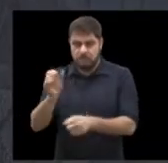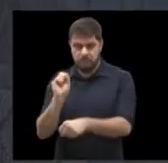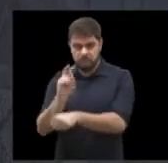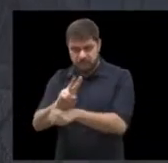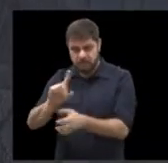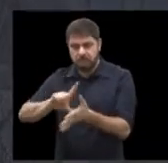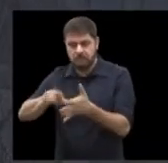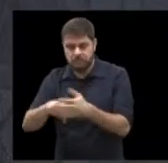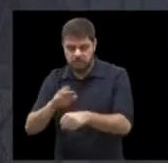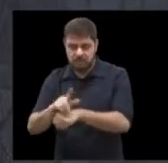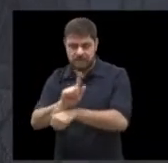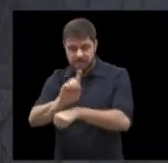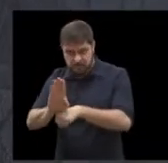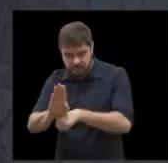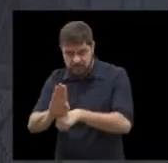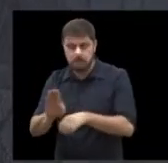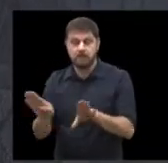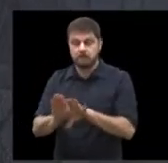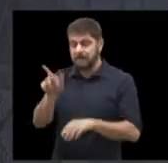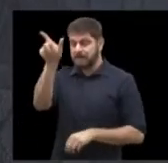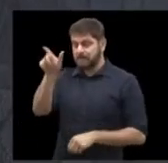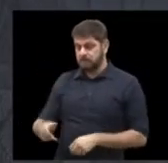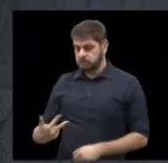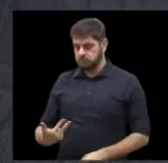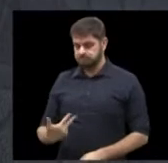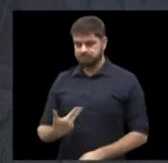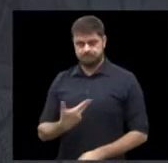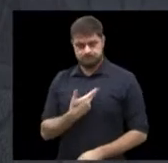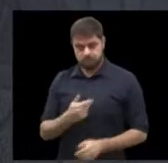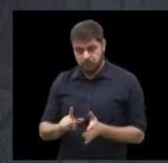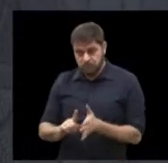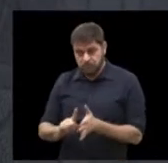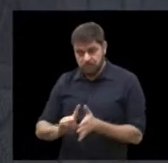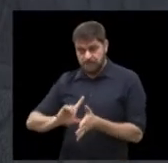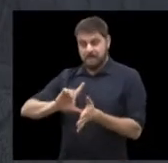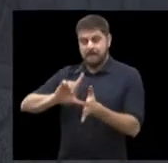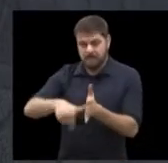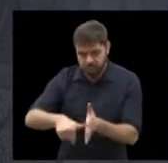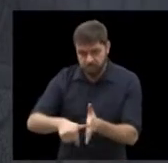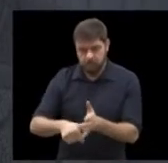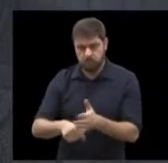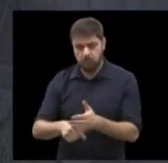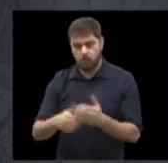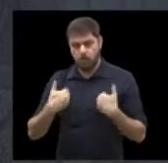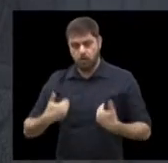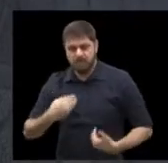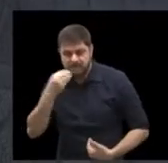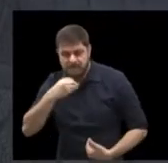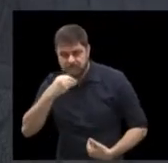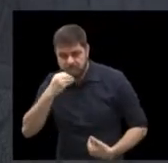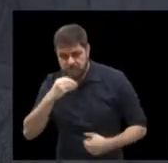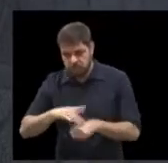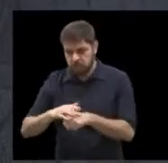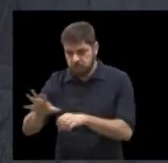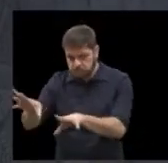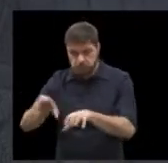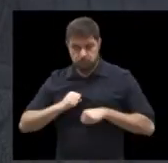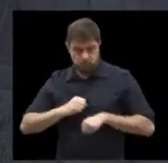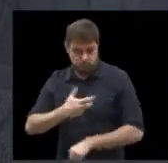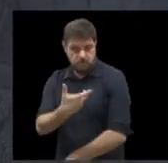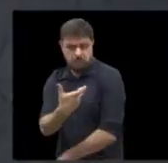ocorrer. Períodos de pós-operatório, né? Pós-operatório, mais raramente,